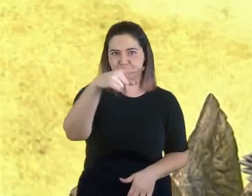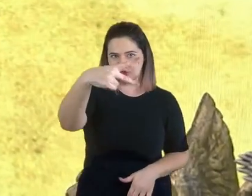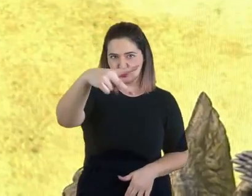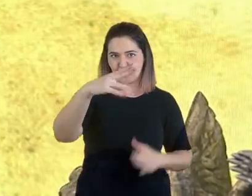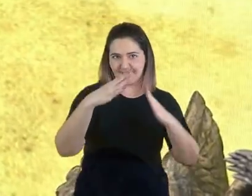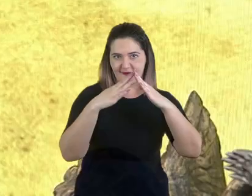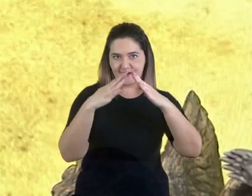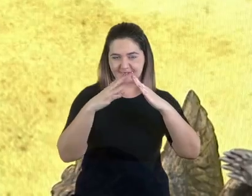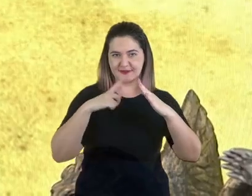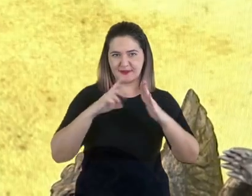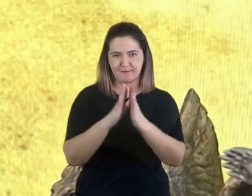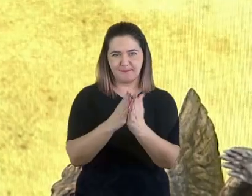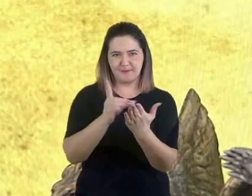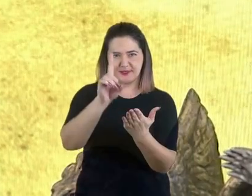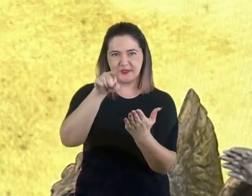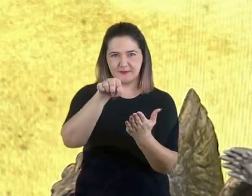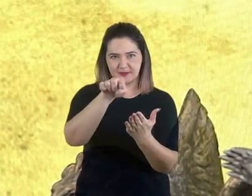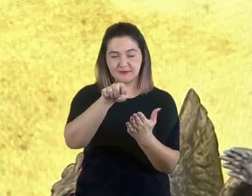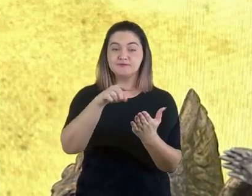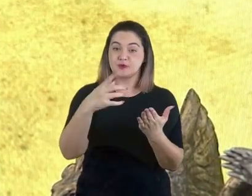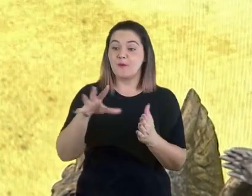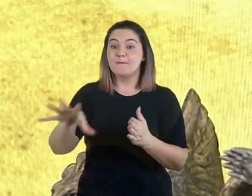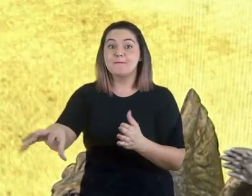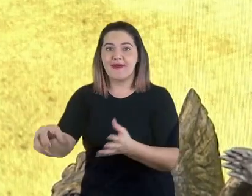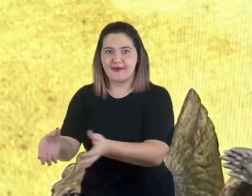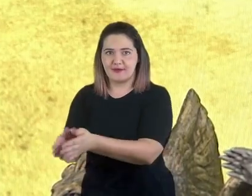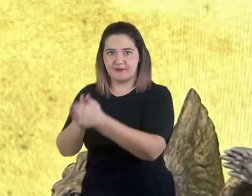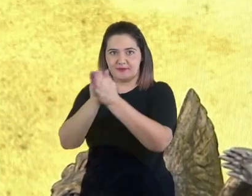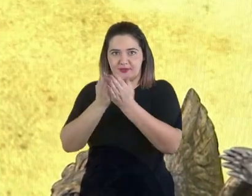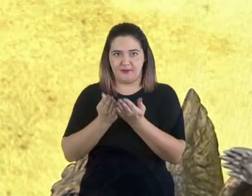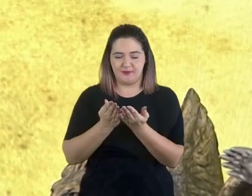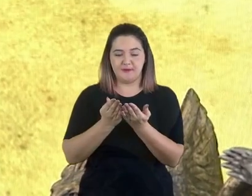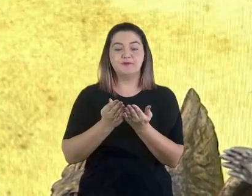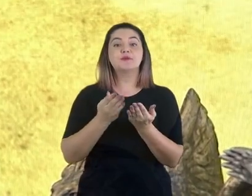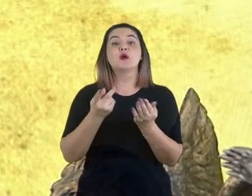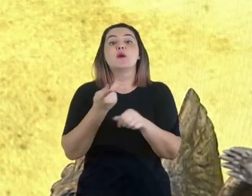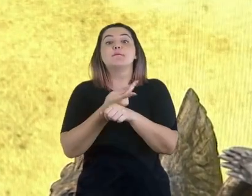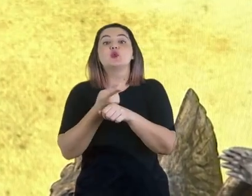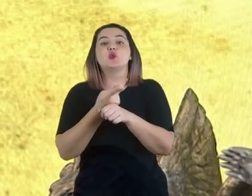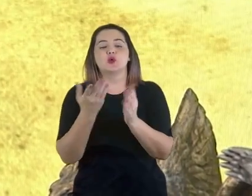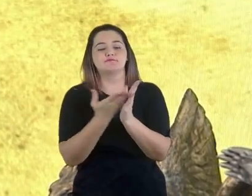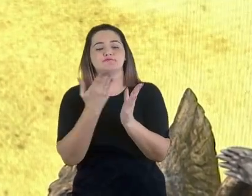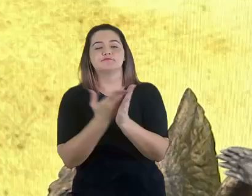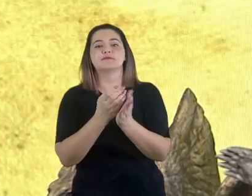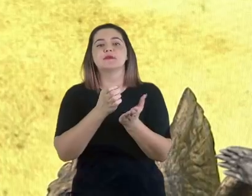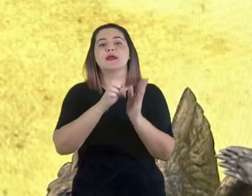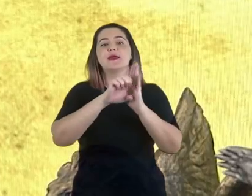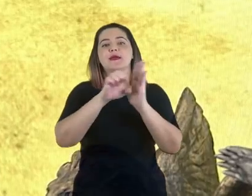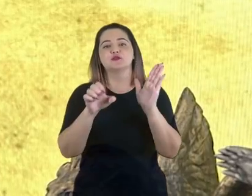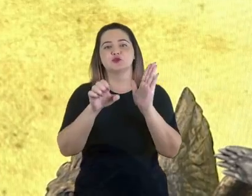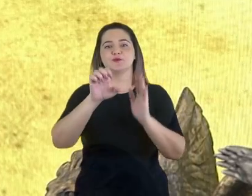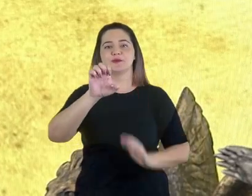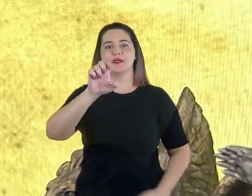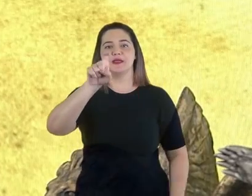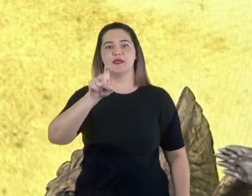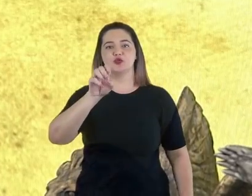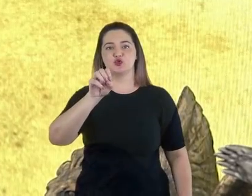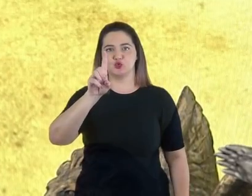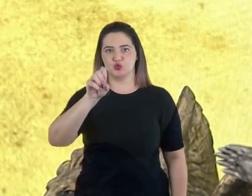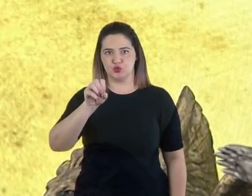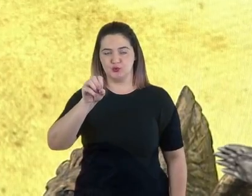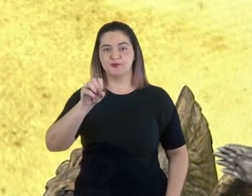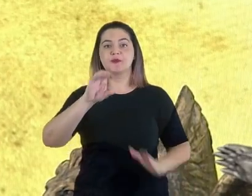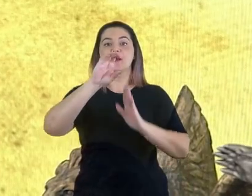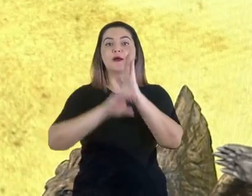sua casa, qualquer versão, e abra nos 10 mandamentos que estão em Êxodo capítulo 20. Pode ser uma Bíblia evangélica,